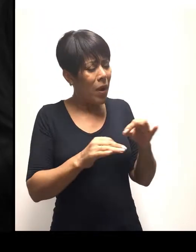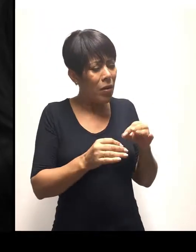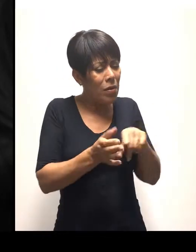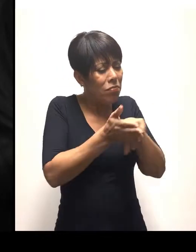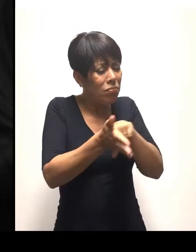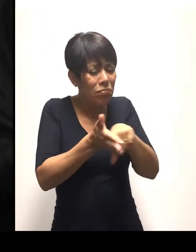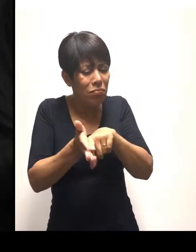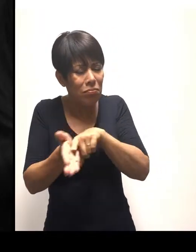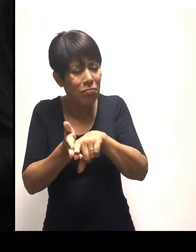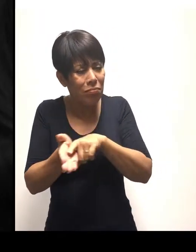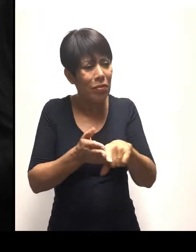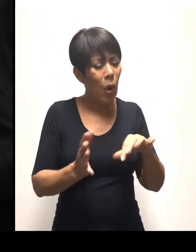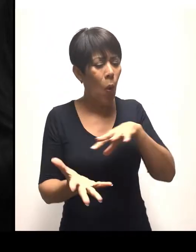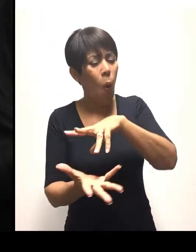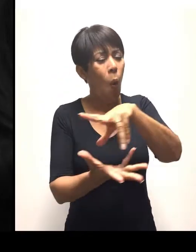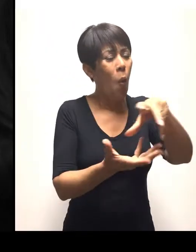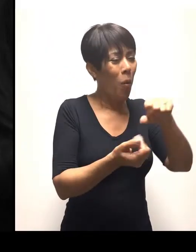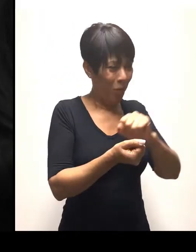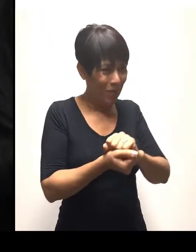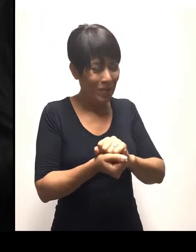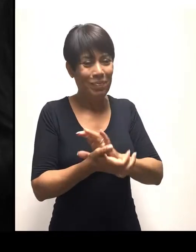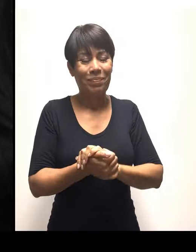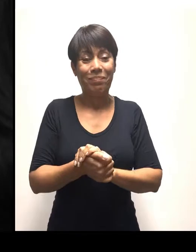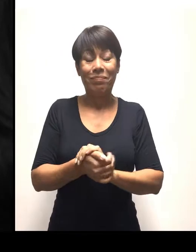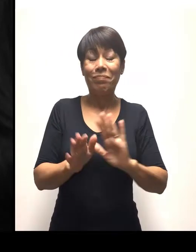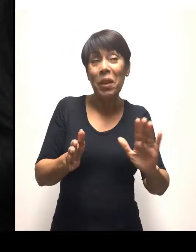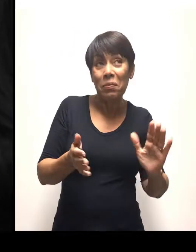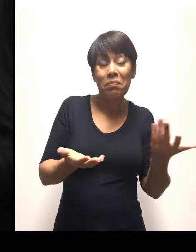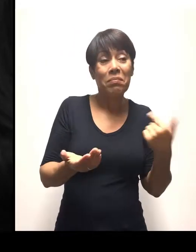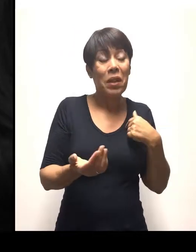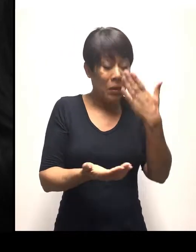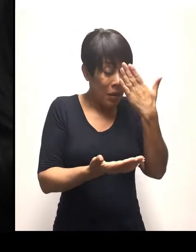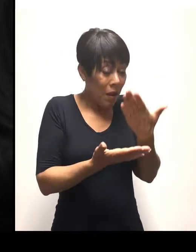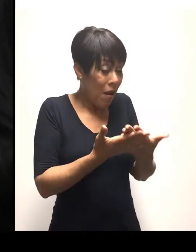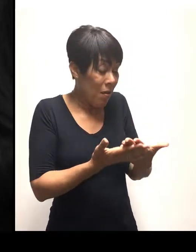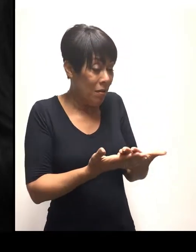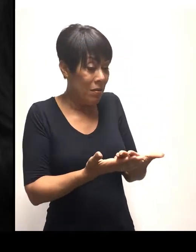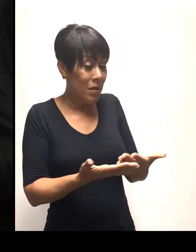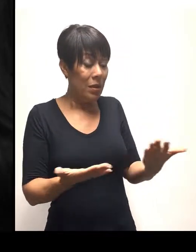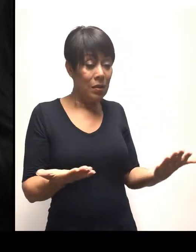o mundo. E eu acho que a